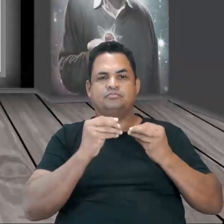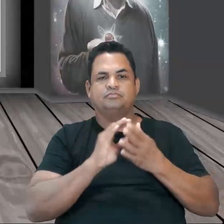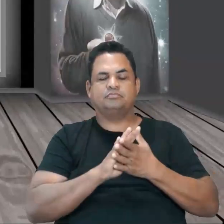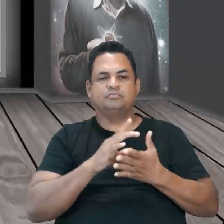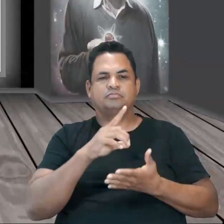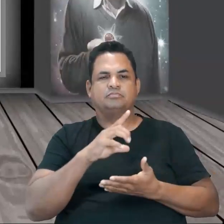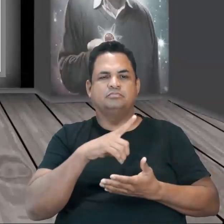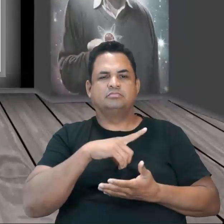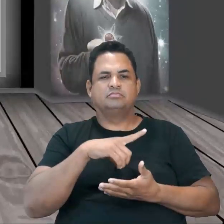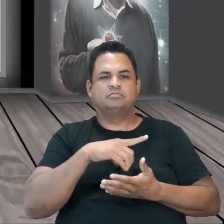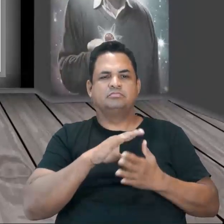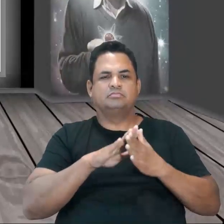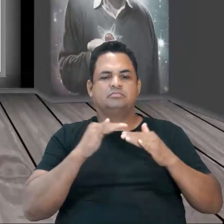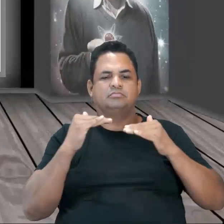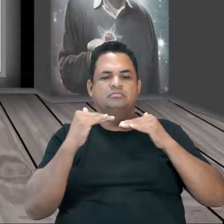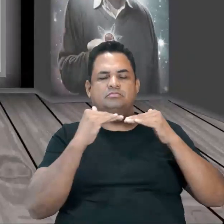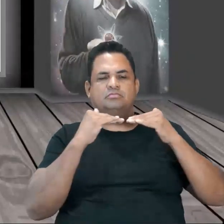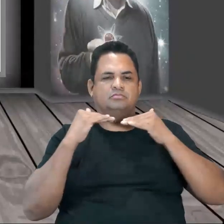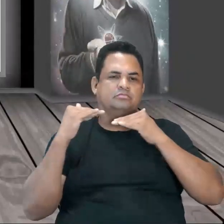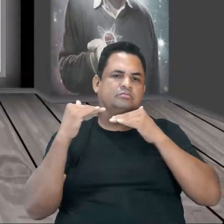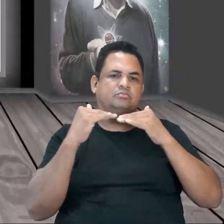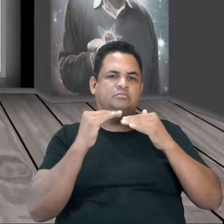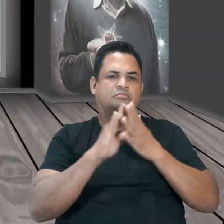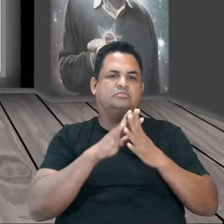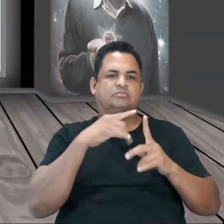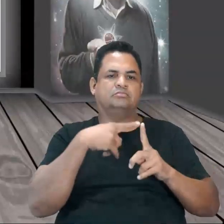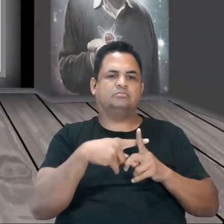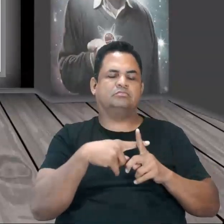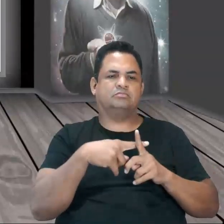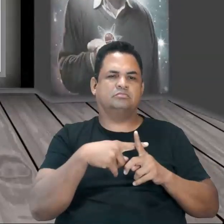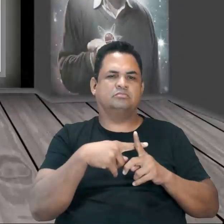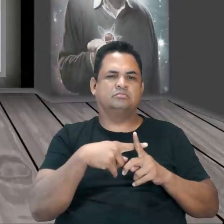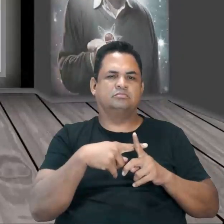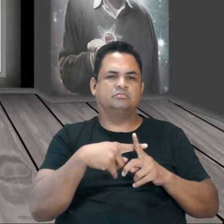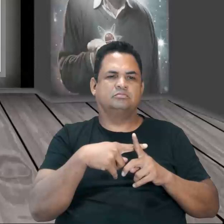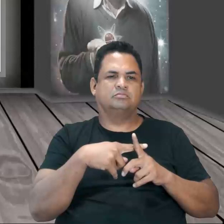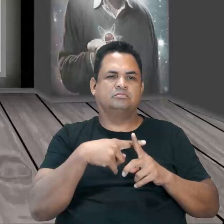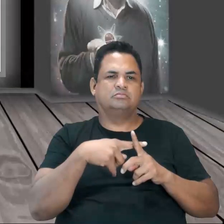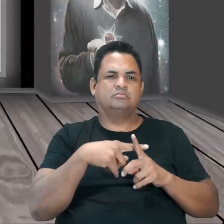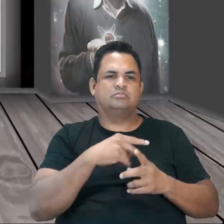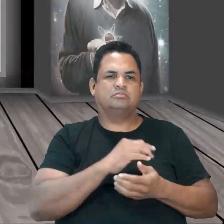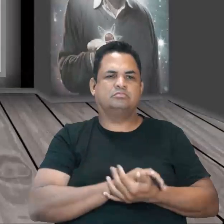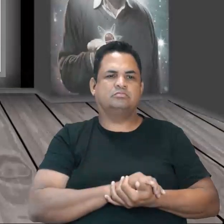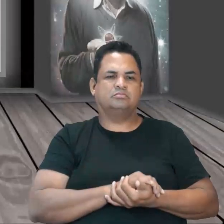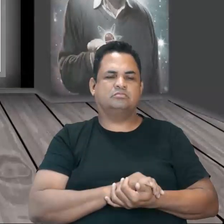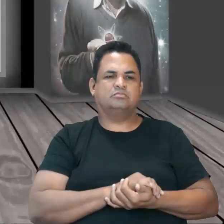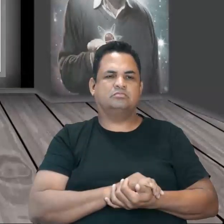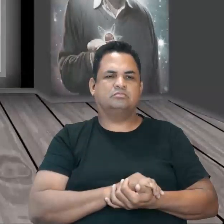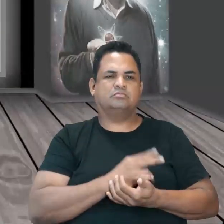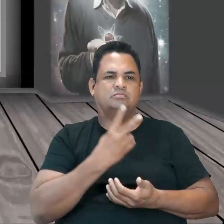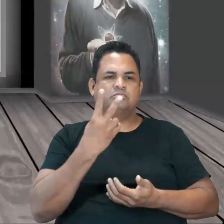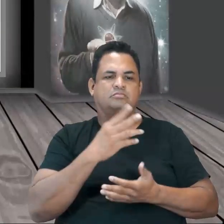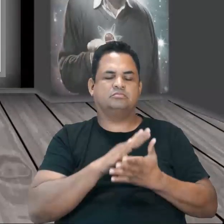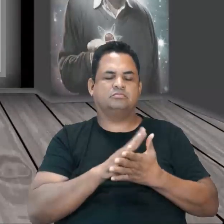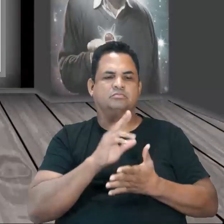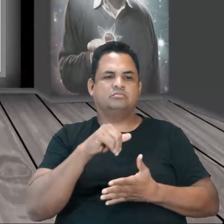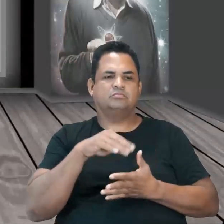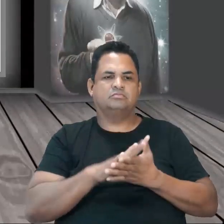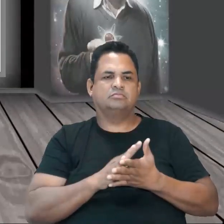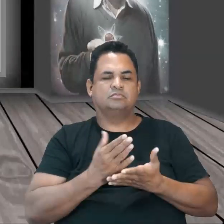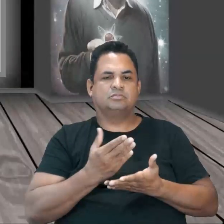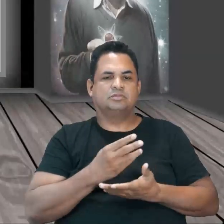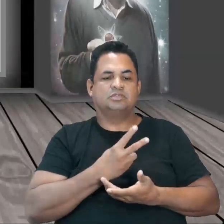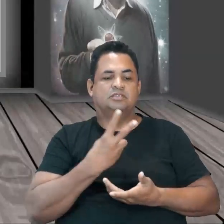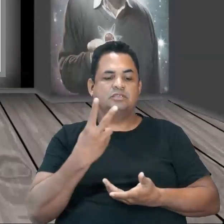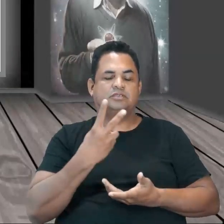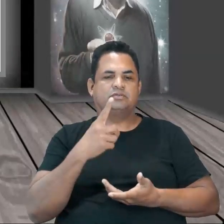vai parear. O que é isso? É somar. Somar. Duas agora, vão servir para neutralizar, vão sobrar 2. Mas como é